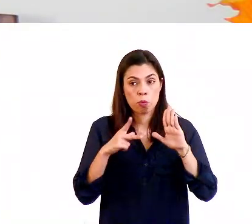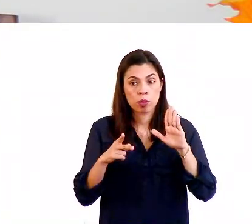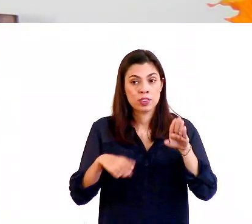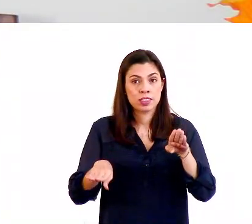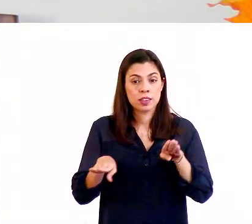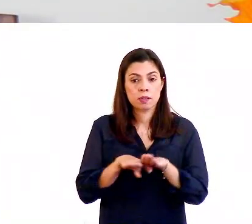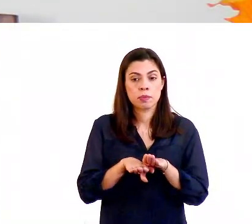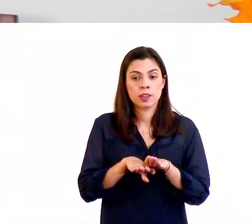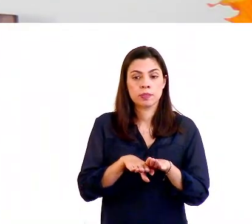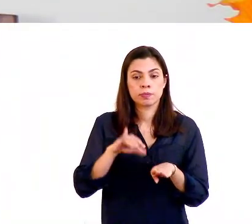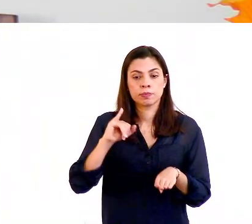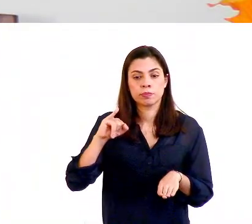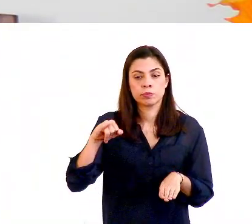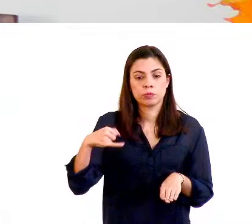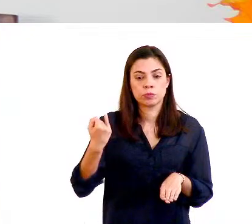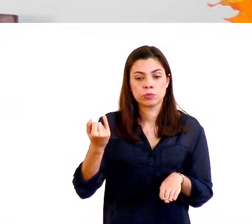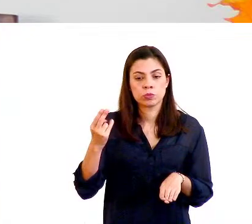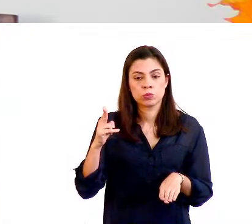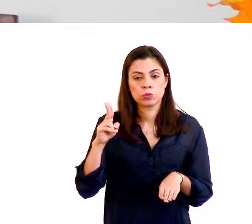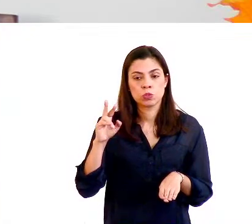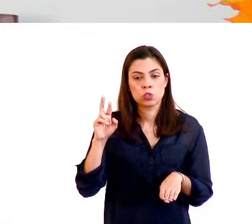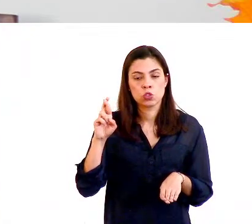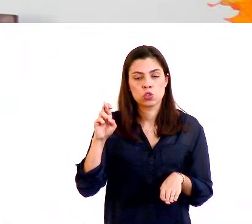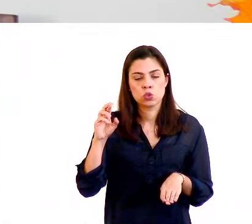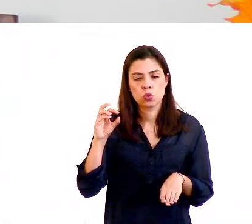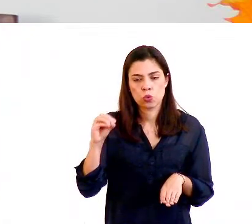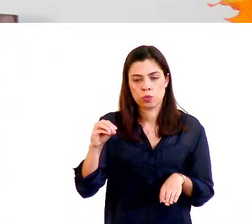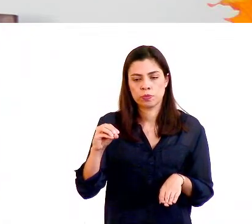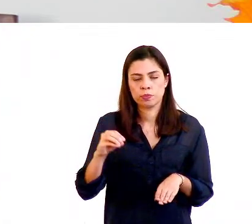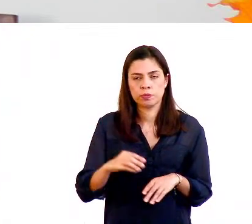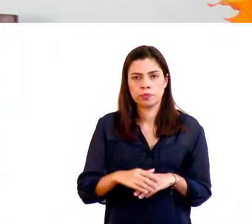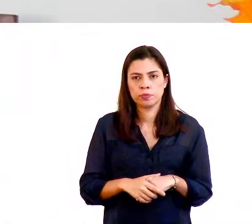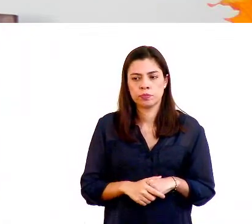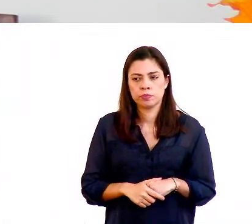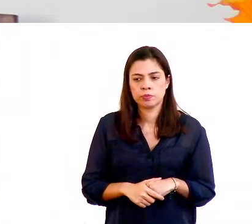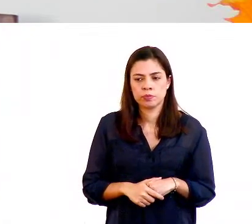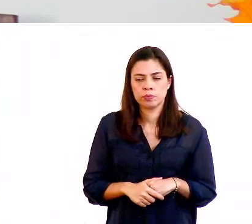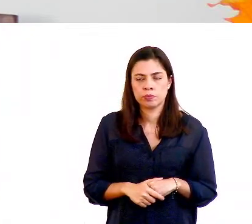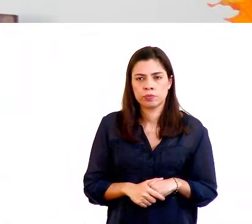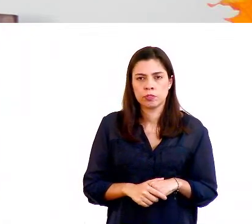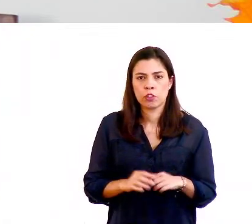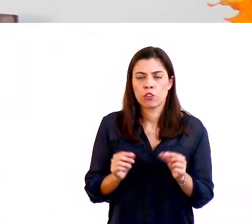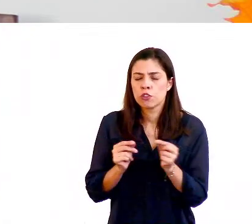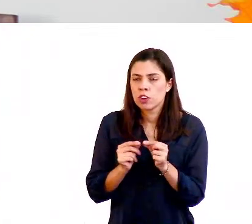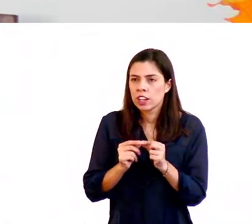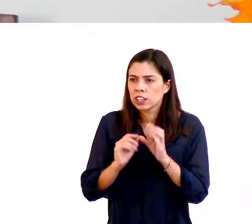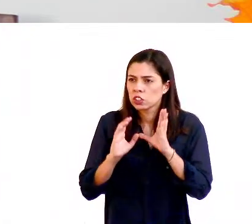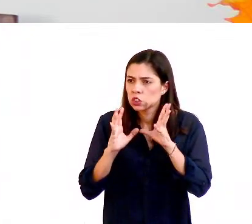que cumprirei tudo o que eu disse.